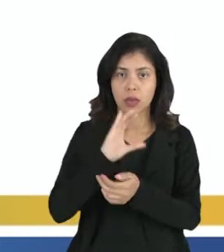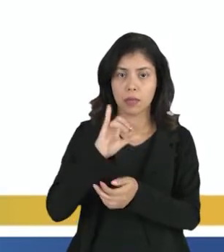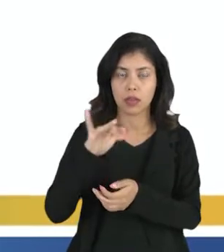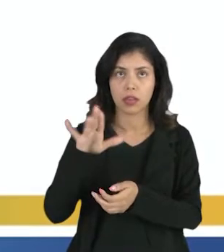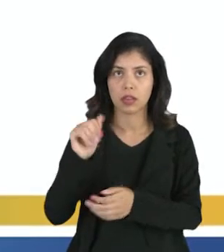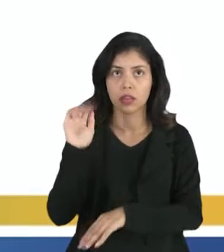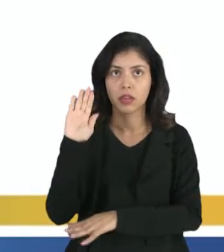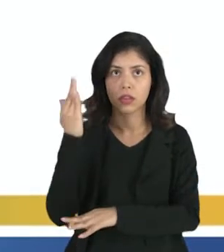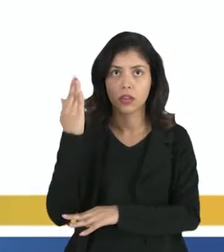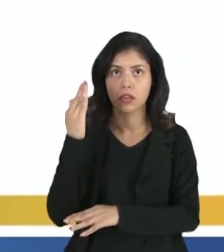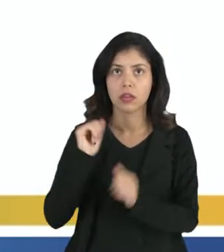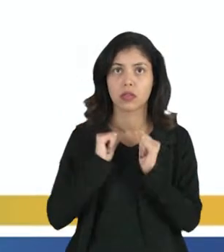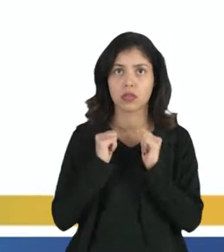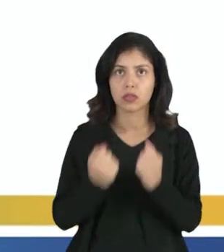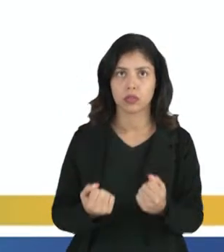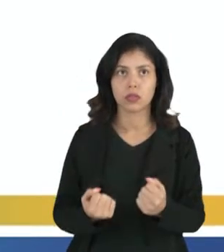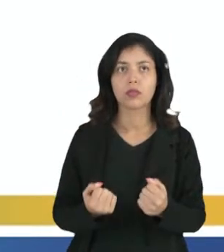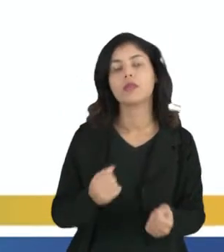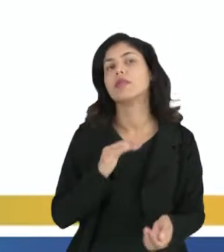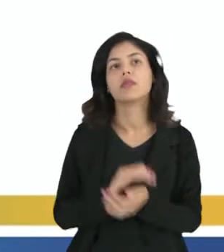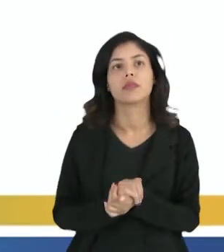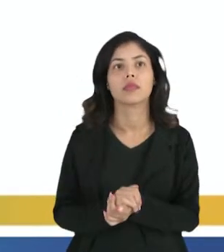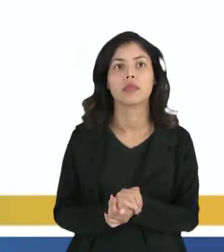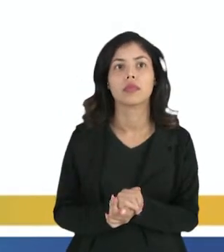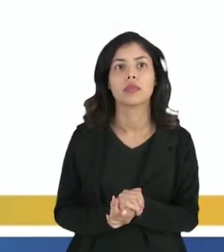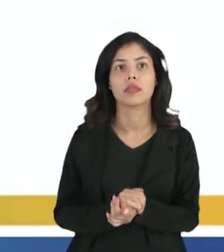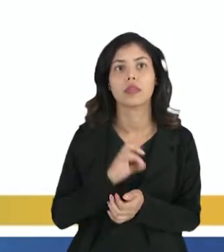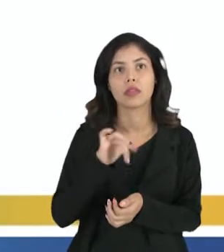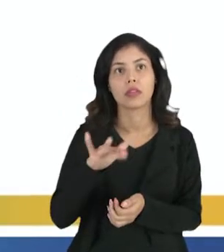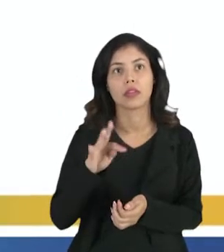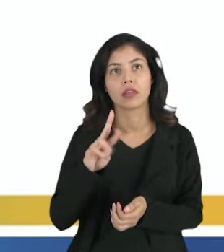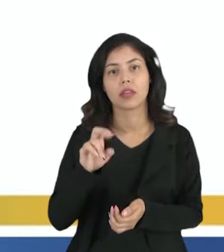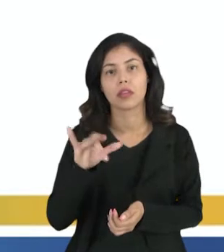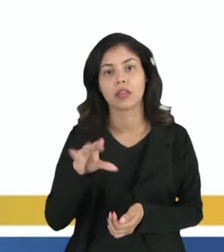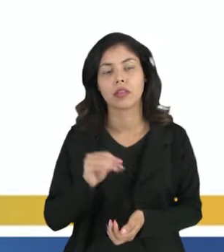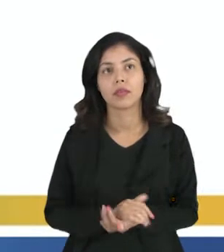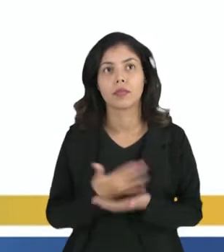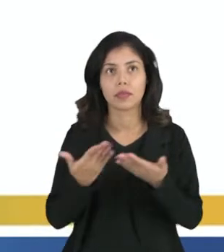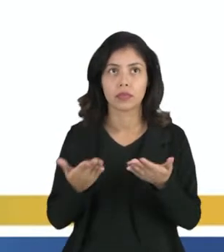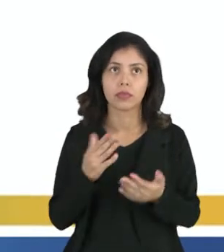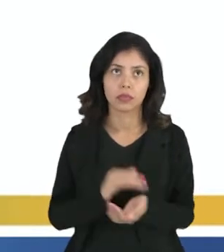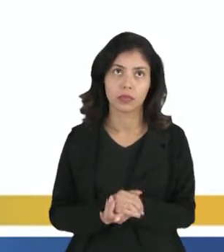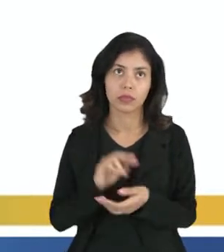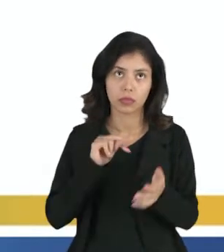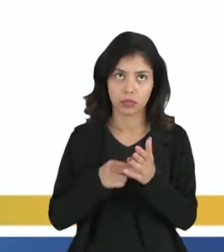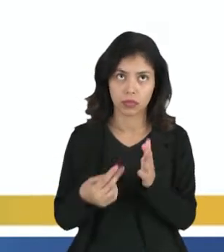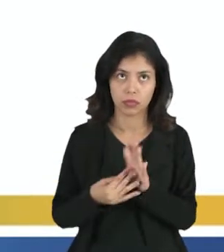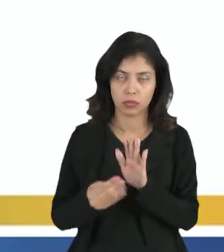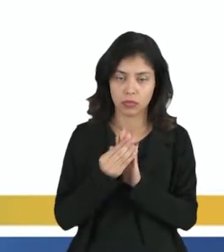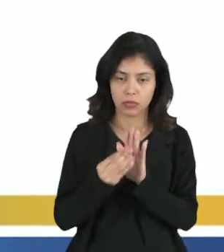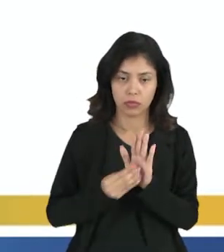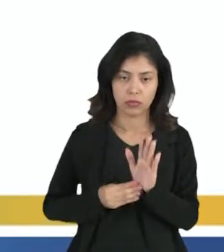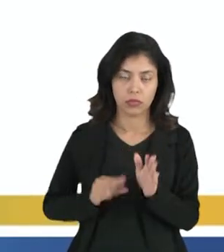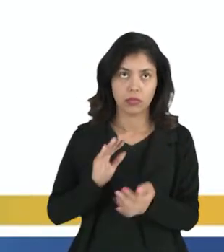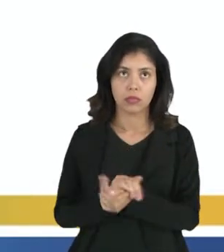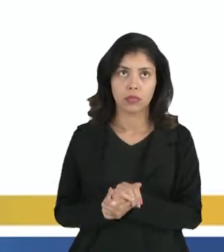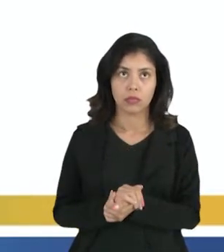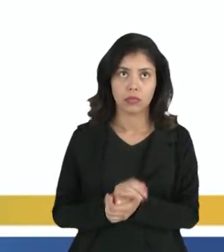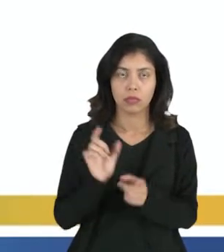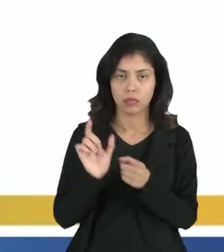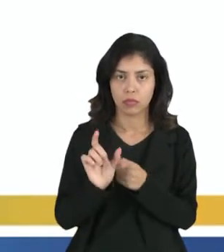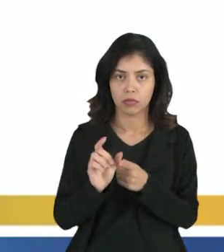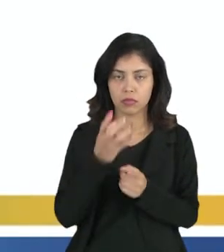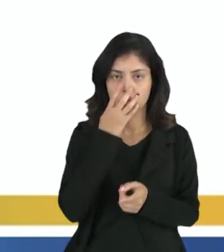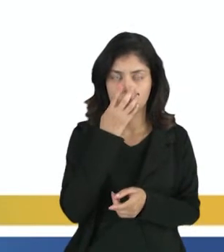de madeira que sustenta o peso do navio na calha do estaleiro. Então, esses são os significados do substantivo da